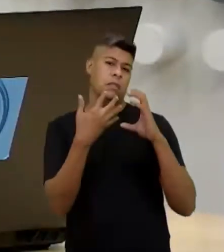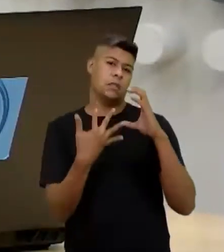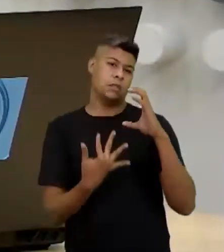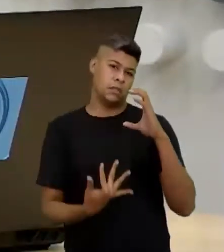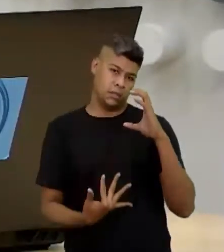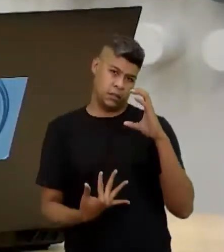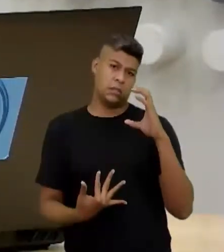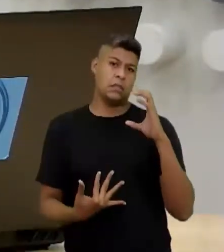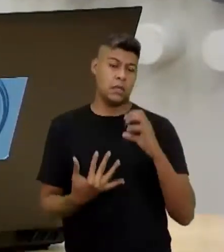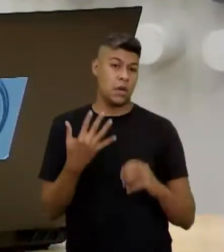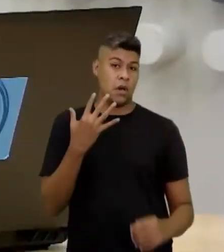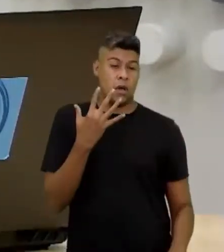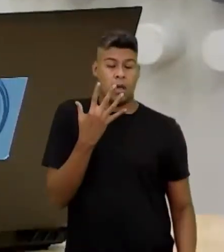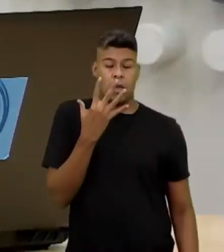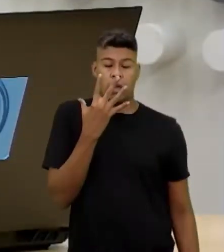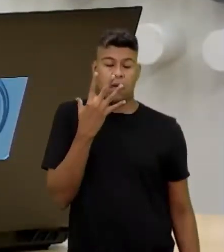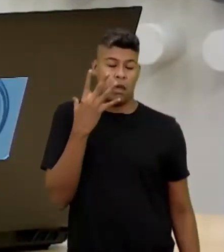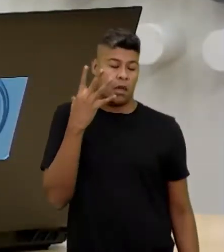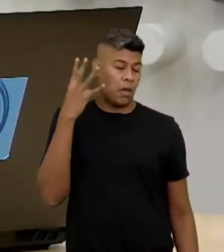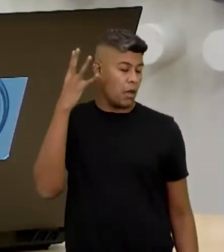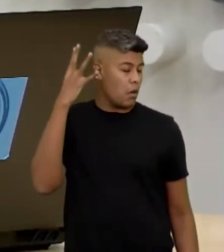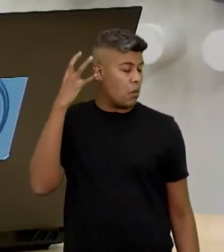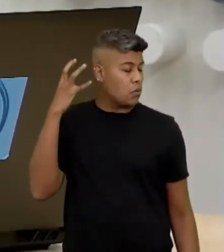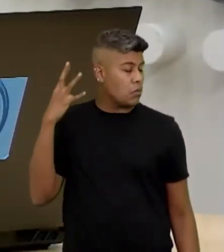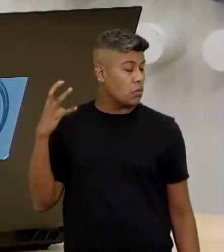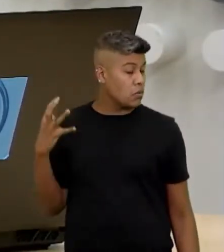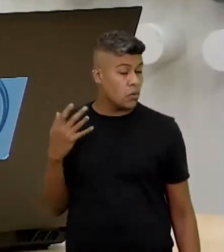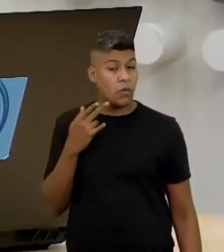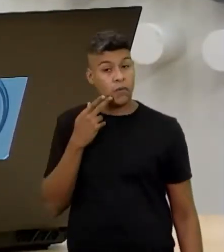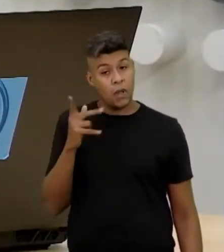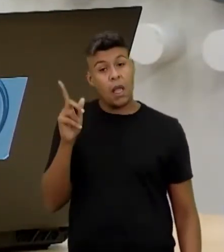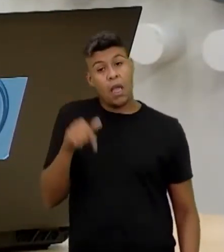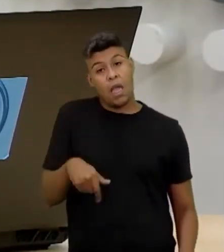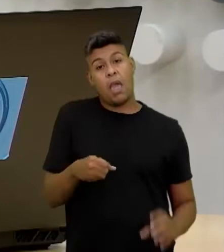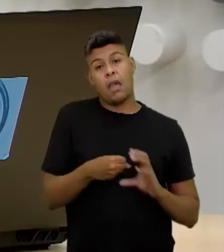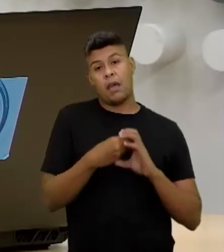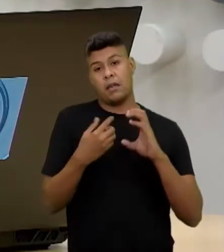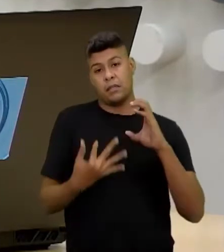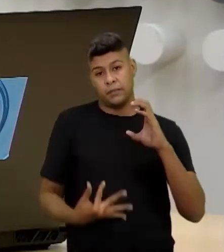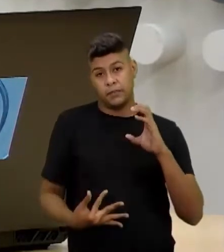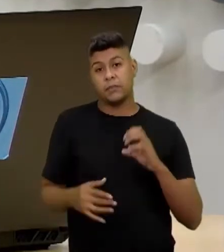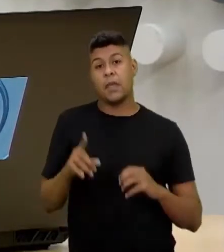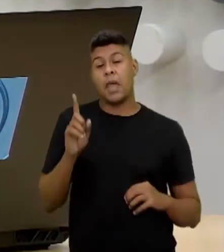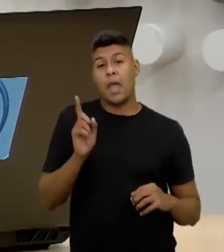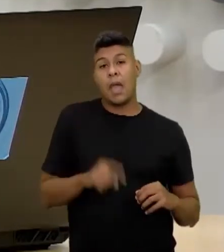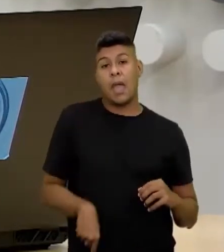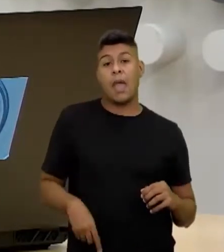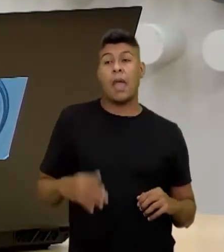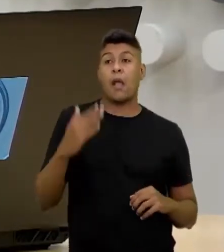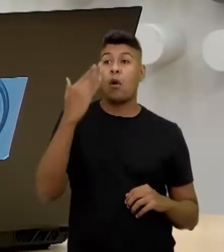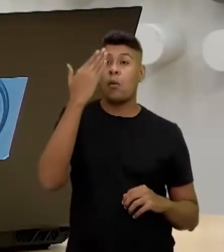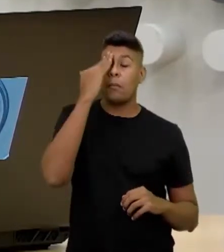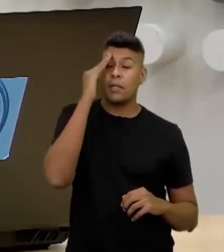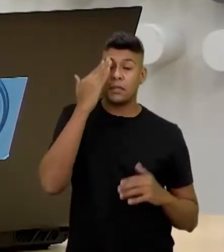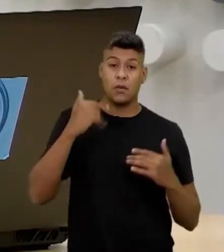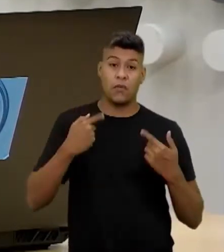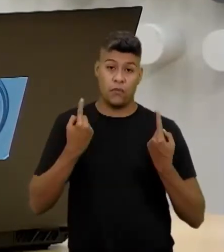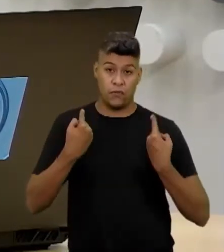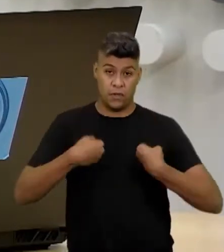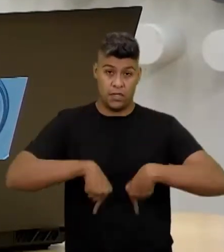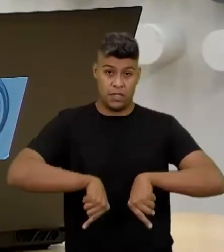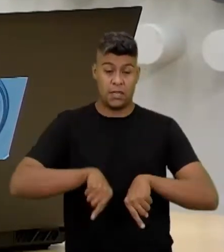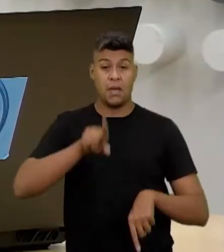que o urso designava como características positivas a começar pela sua compleição física então